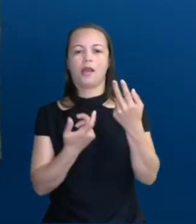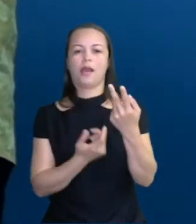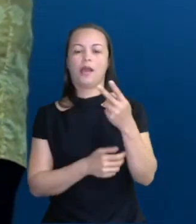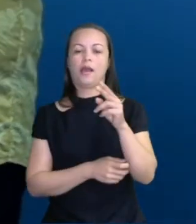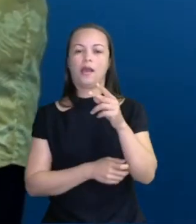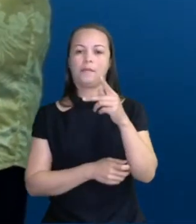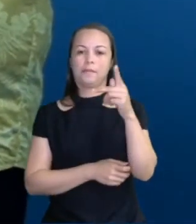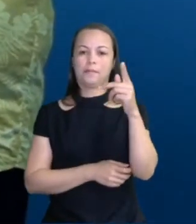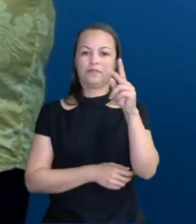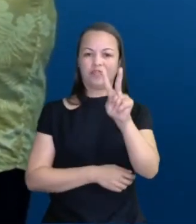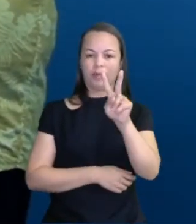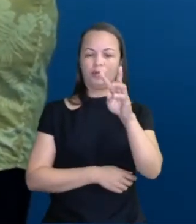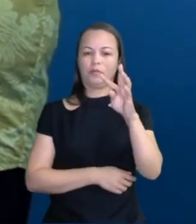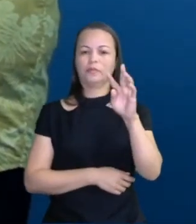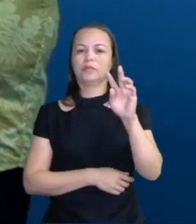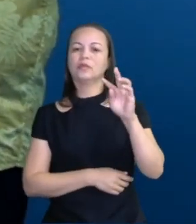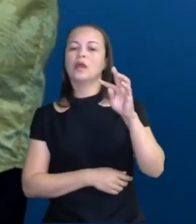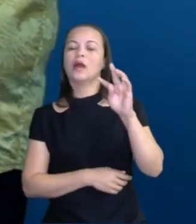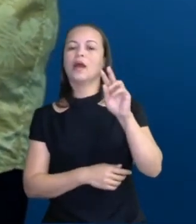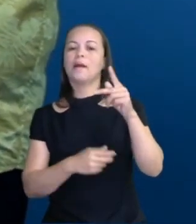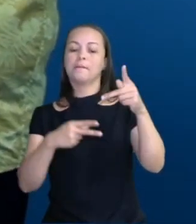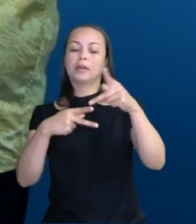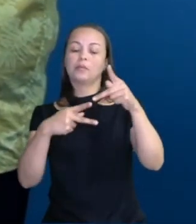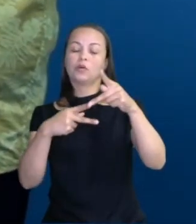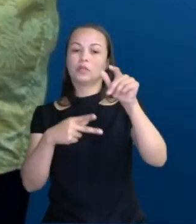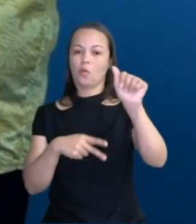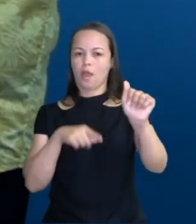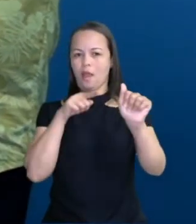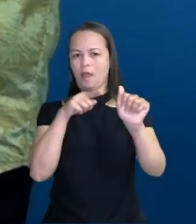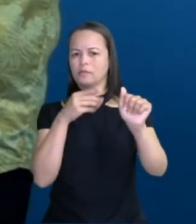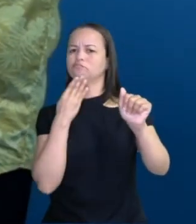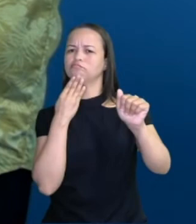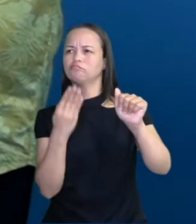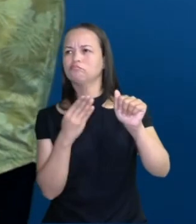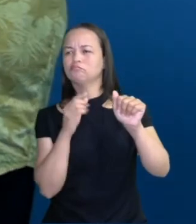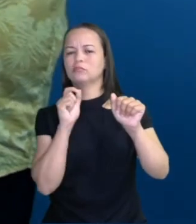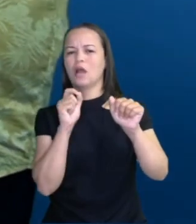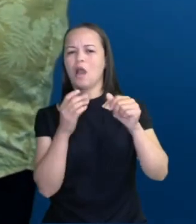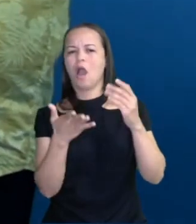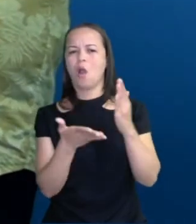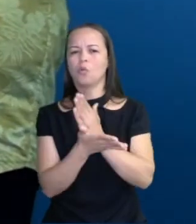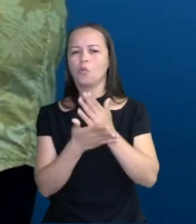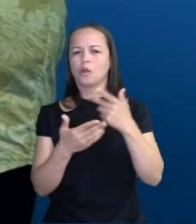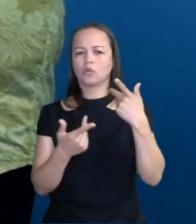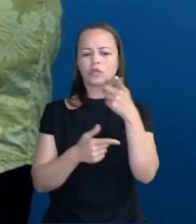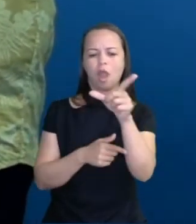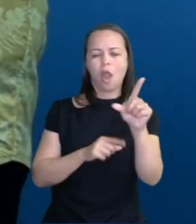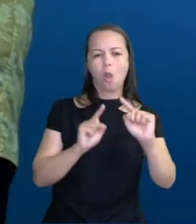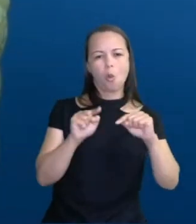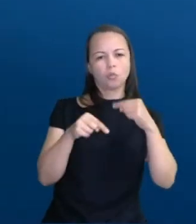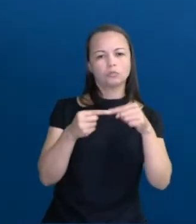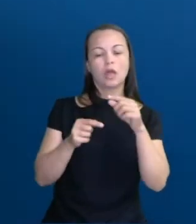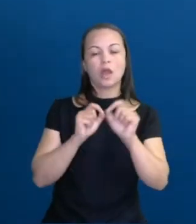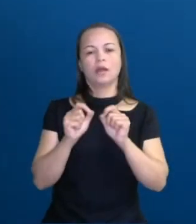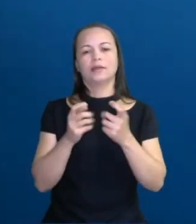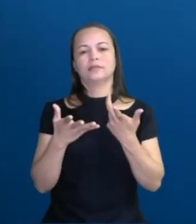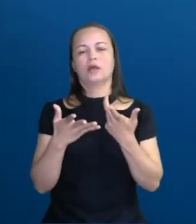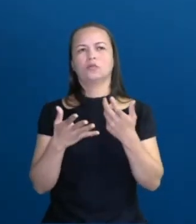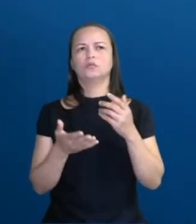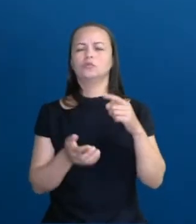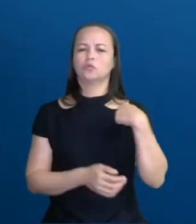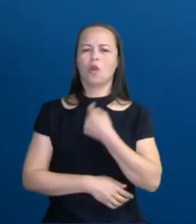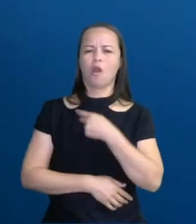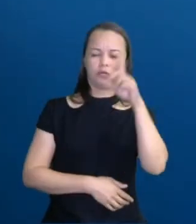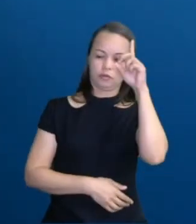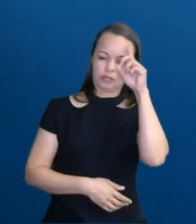preposição a Ou seja você sempre vai preferir alguma coisa a outra é muito comum no nosso